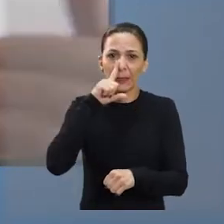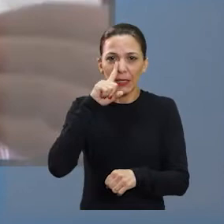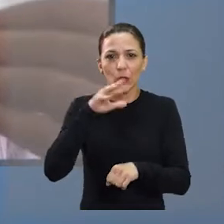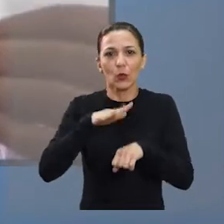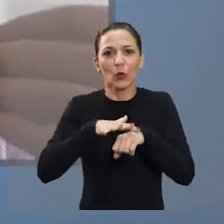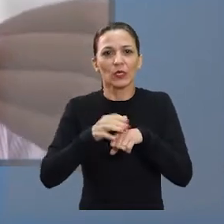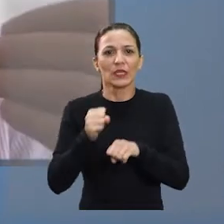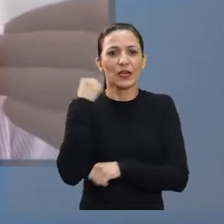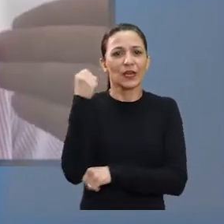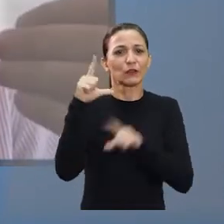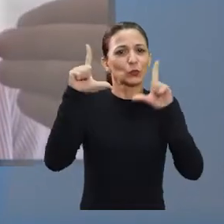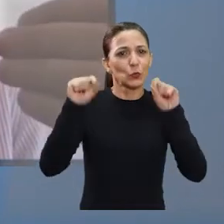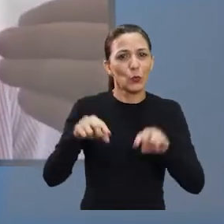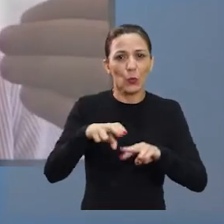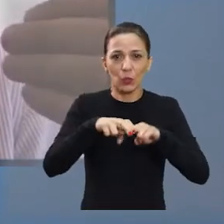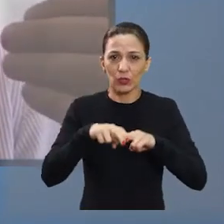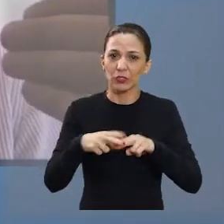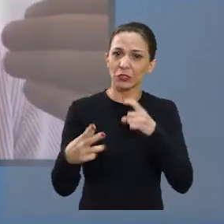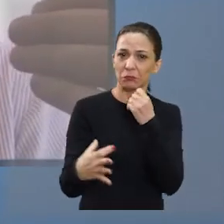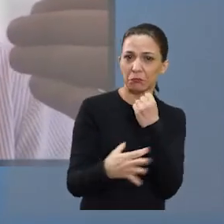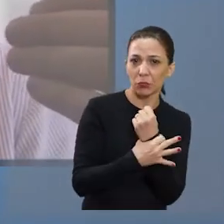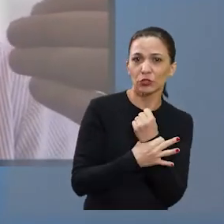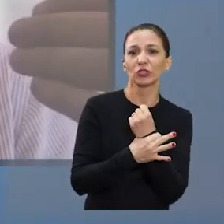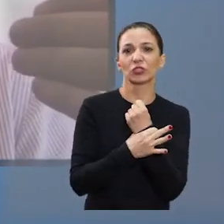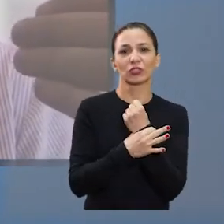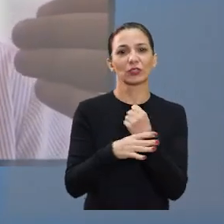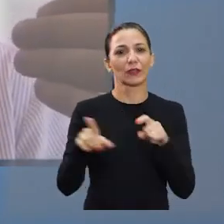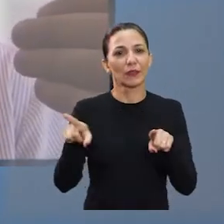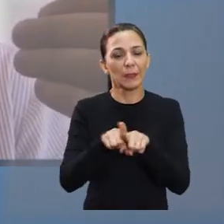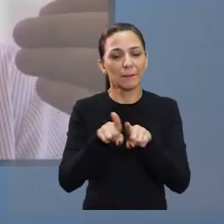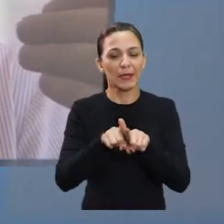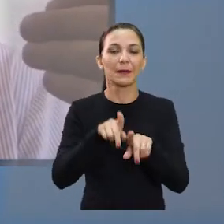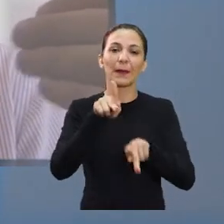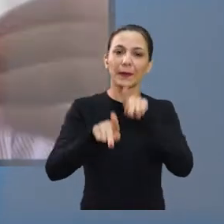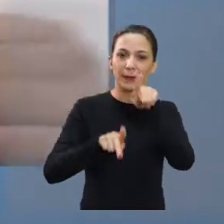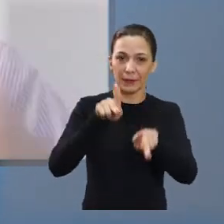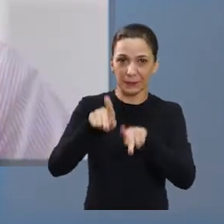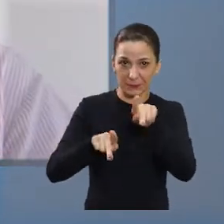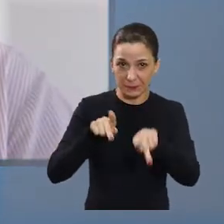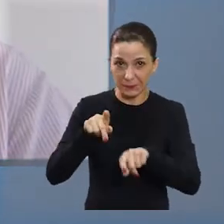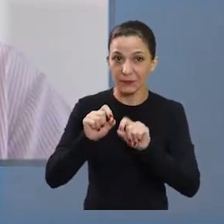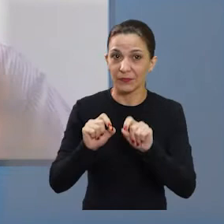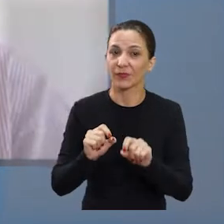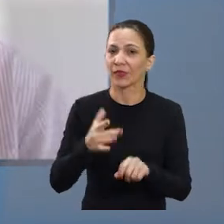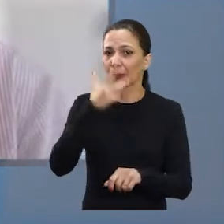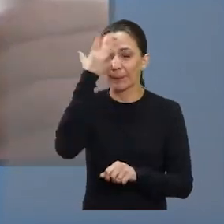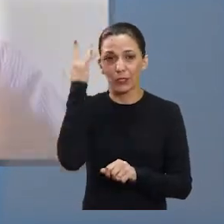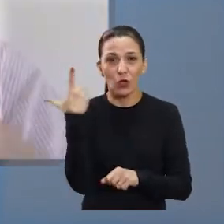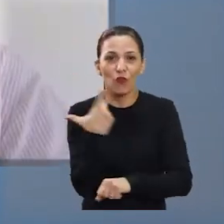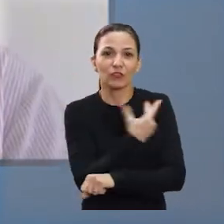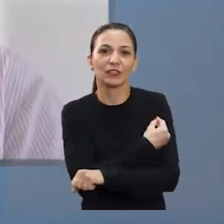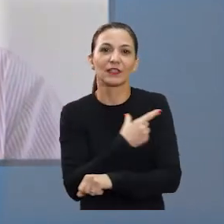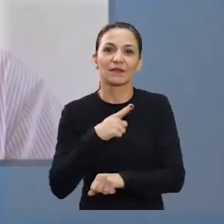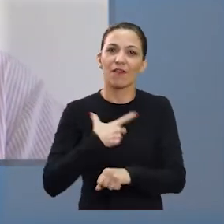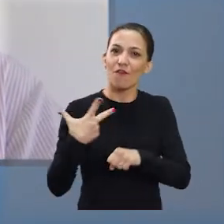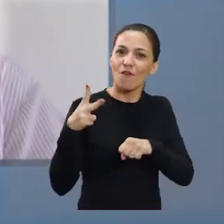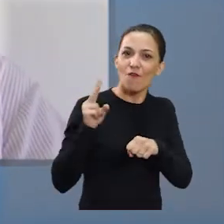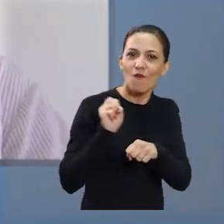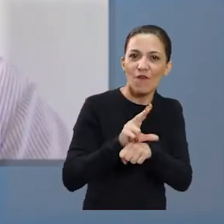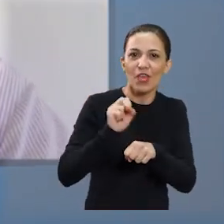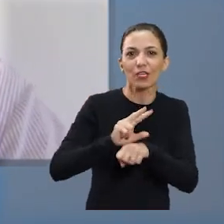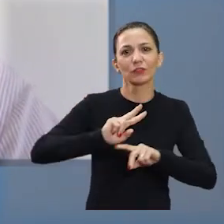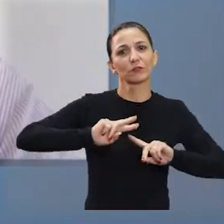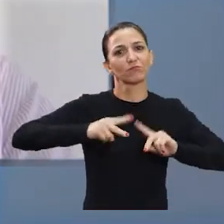você mesmo, e não só você mesmo, mas como você protege também a população. Porque a gente sabe